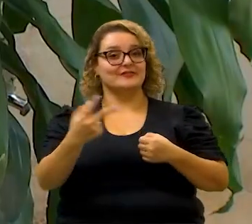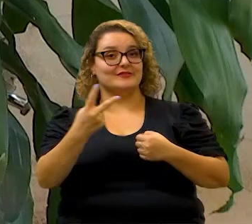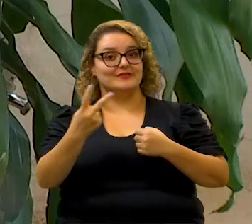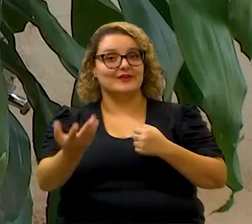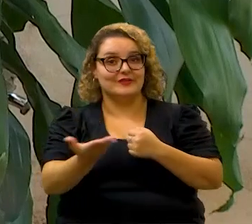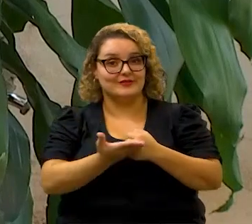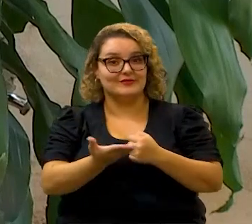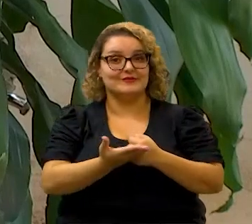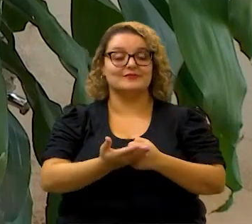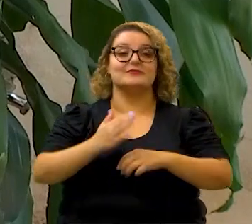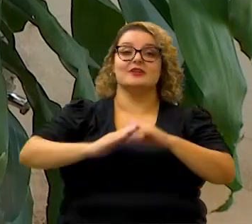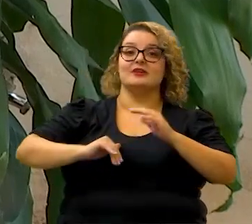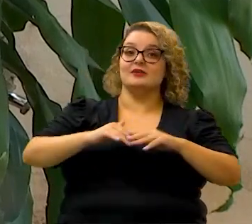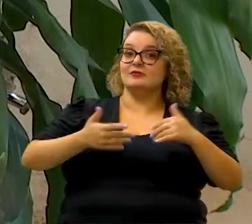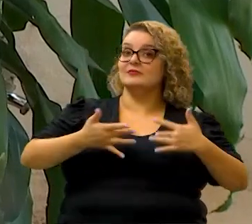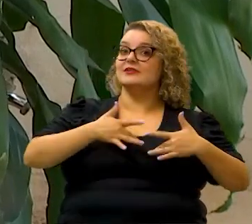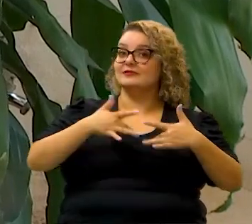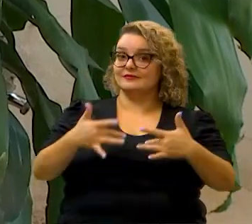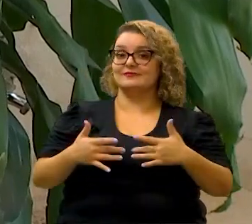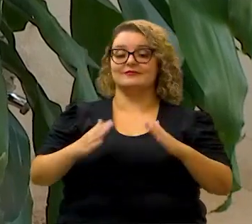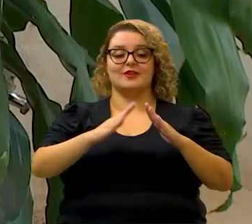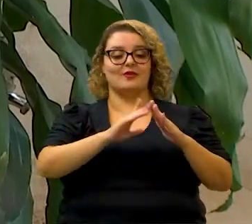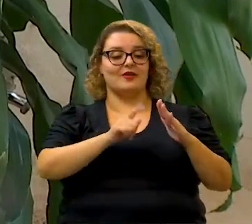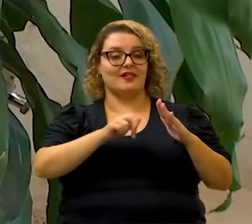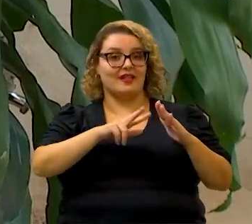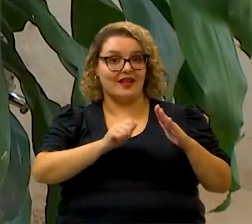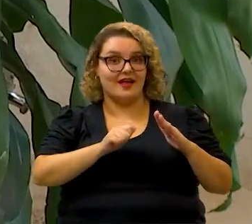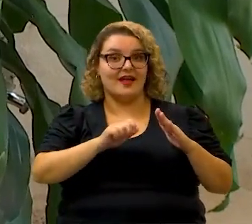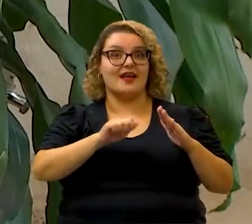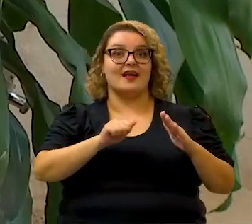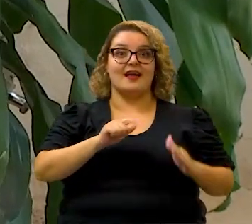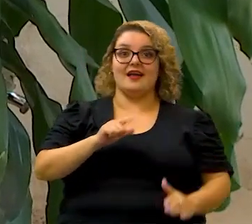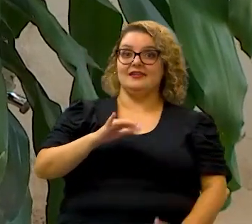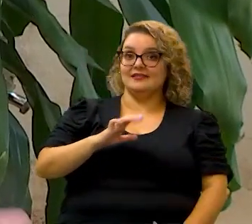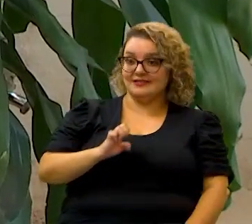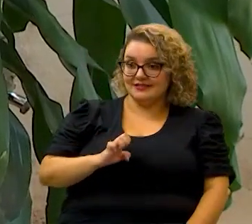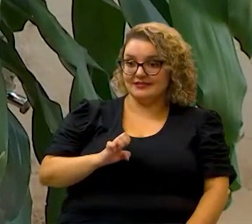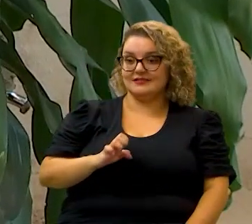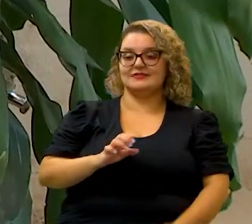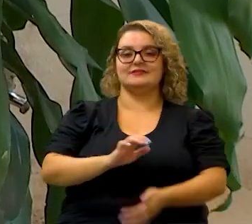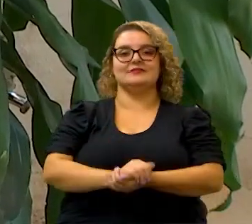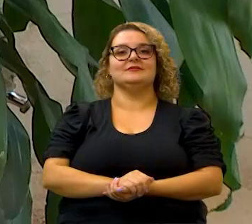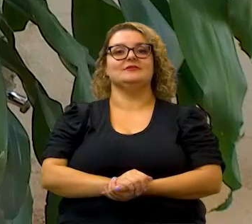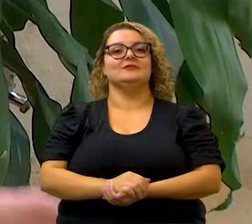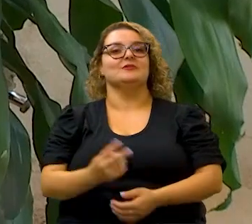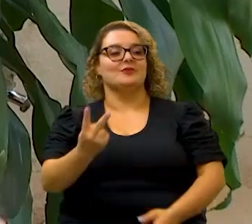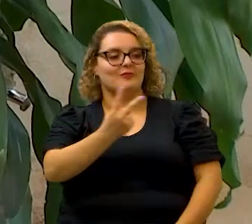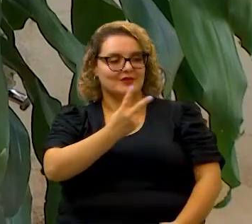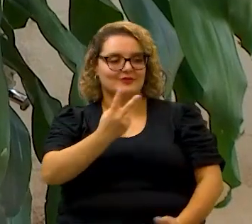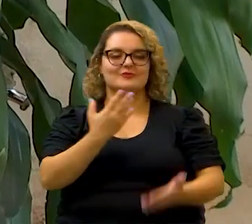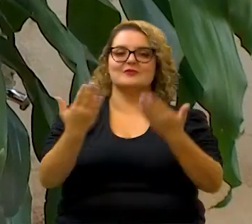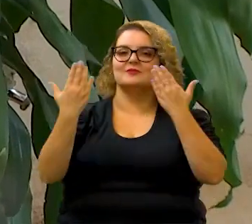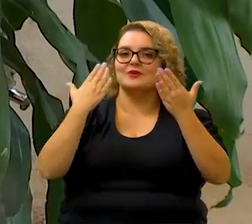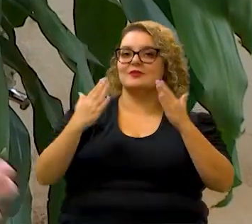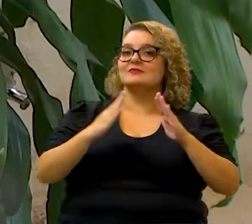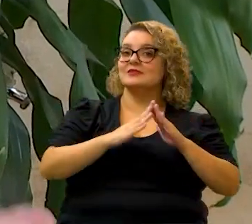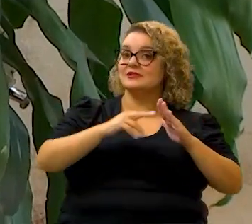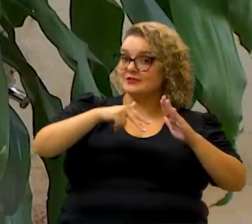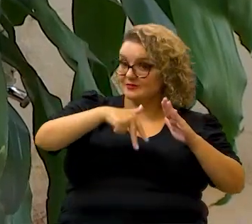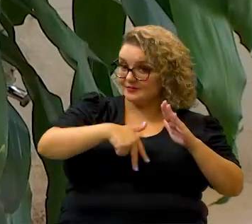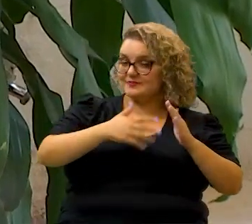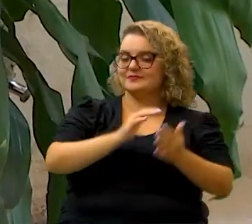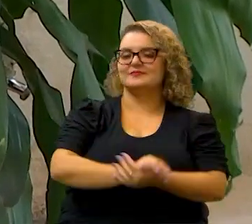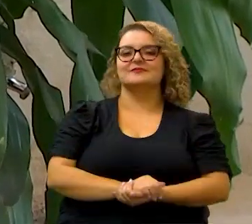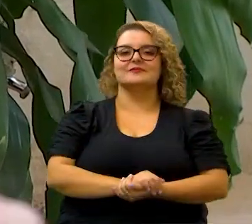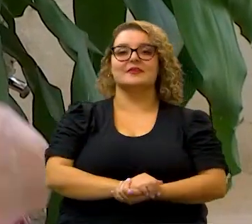volta aqui no segundo bloco do Mãos Solidárias, hoje no Lar Alice, junto com a Viviane Rodrigues e com a Marilda Martins,